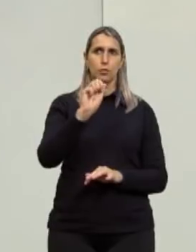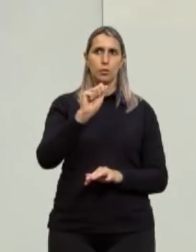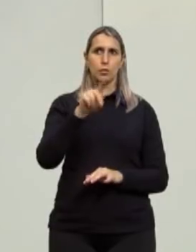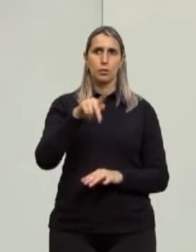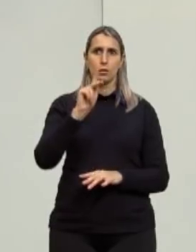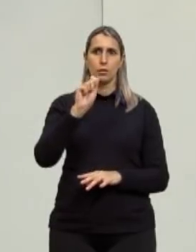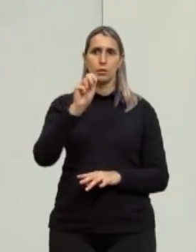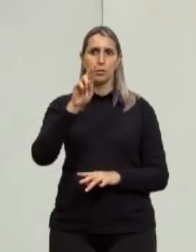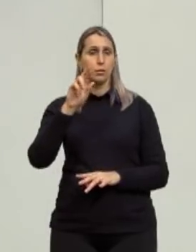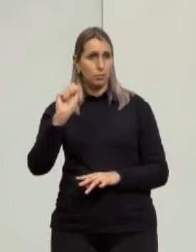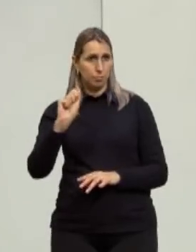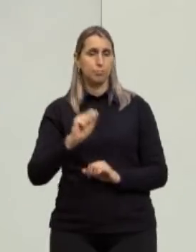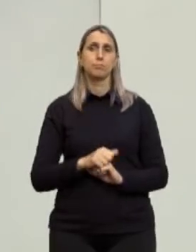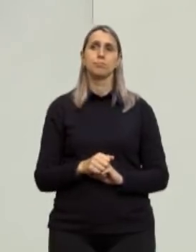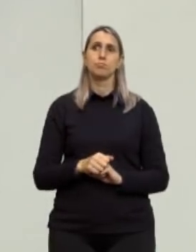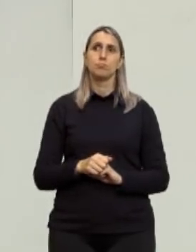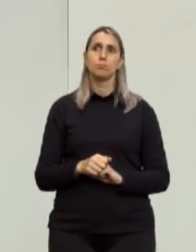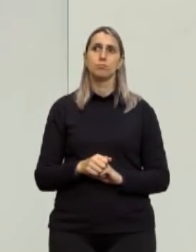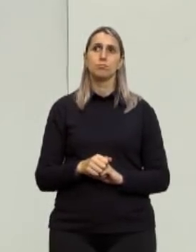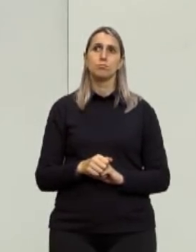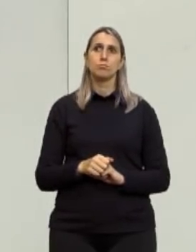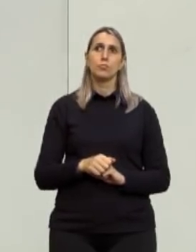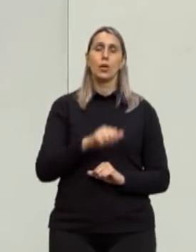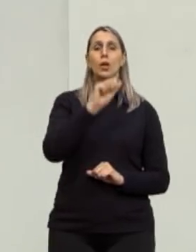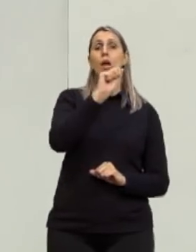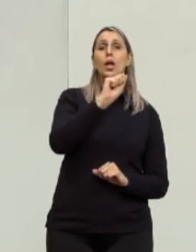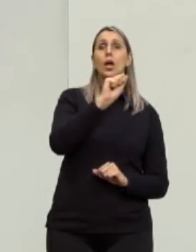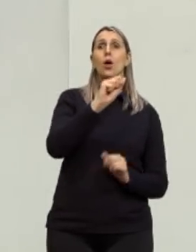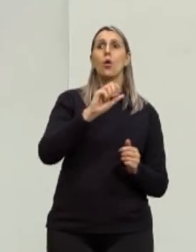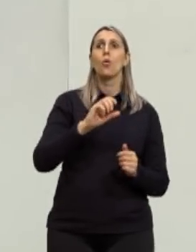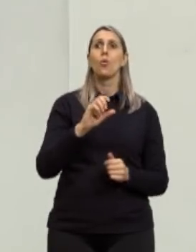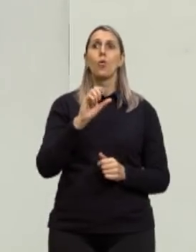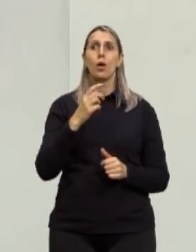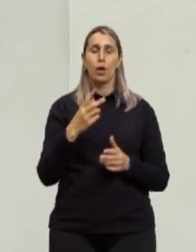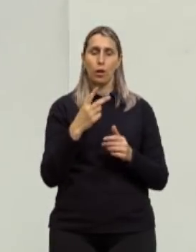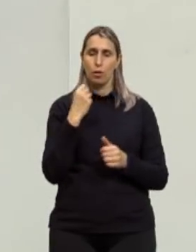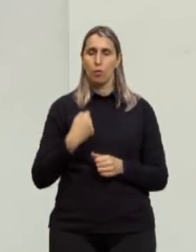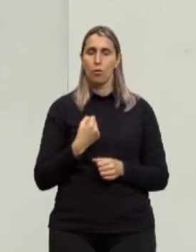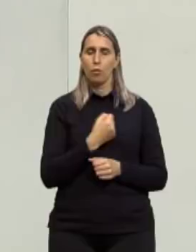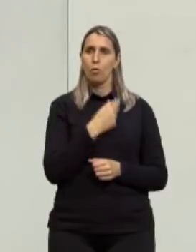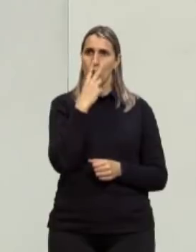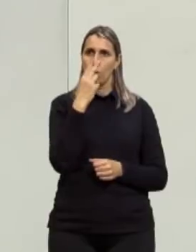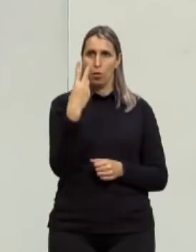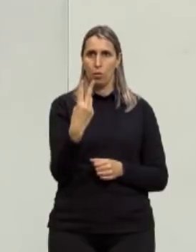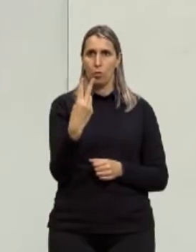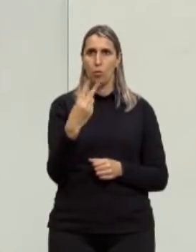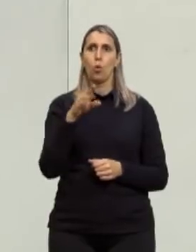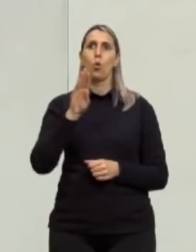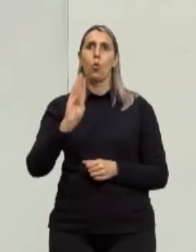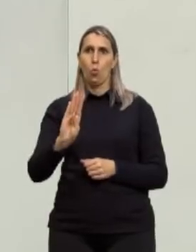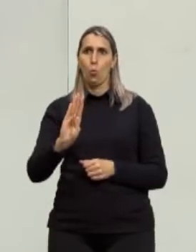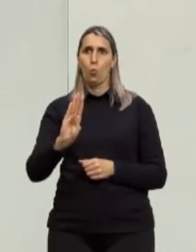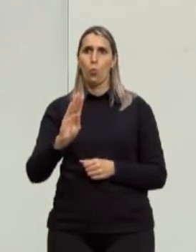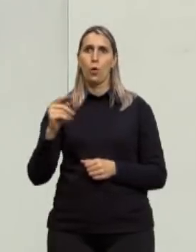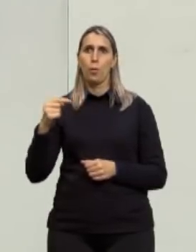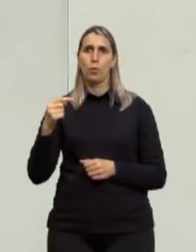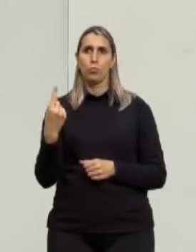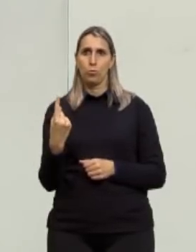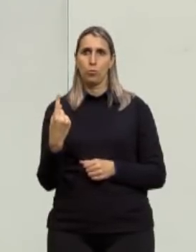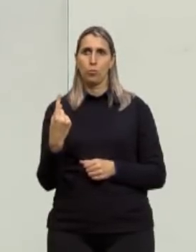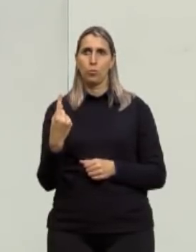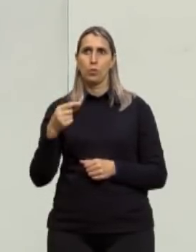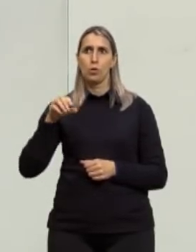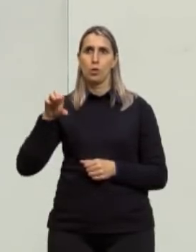nosso termo a vou fazer aqui do lado quem é o nosso termo ar dois nosso termo b -1